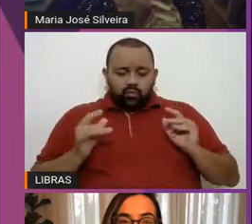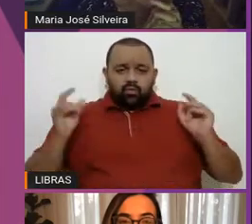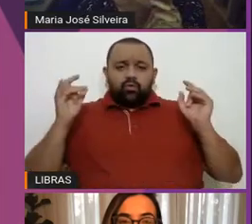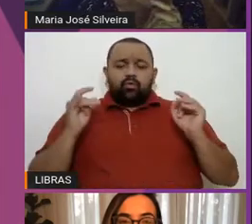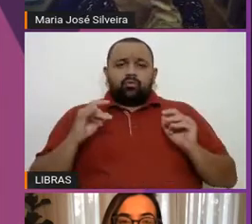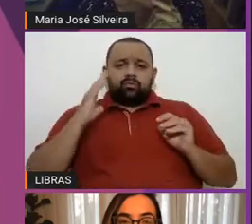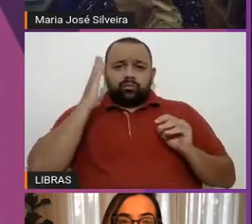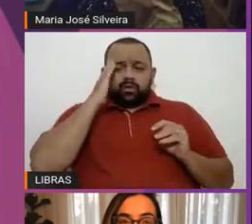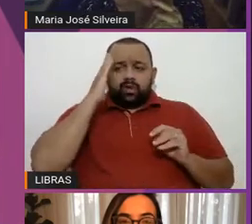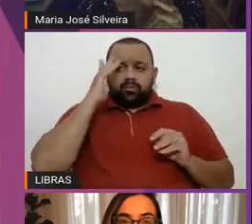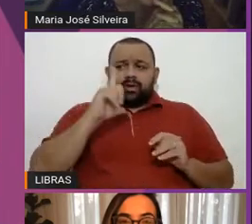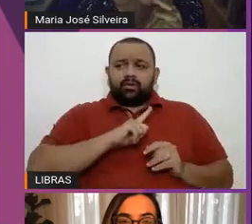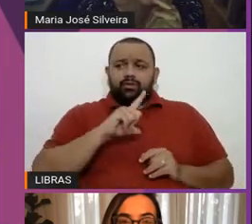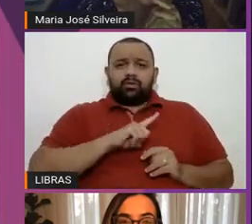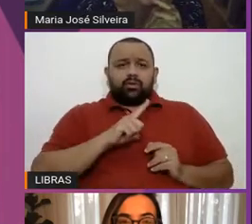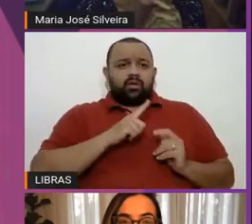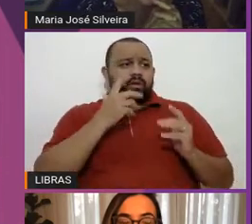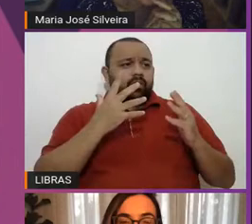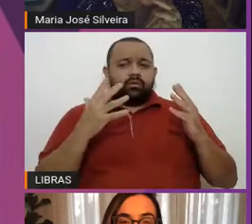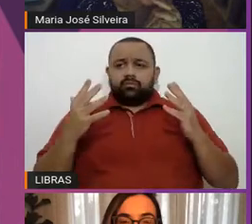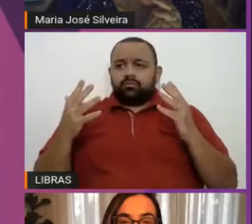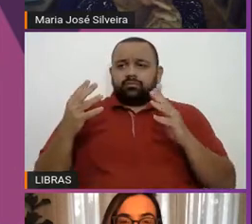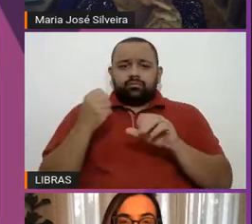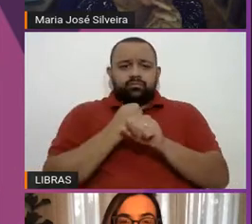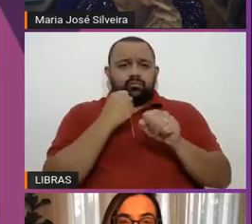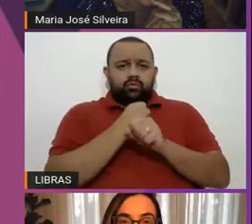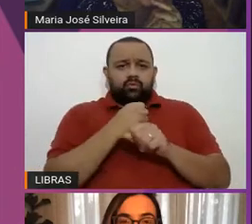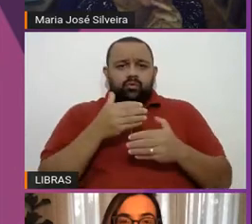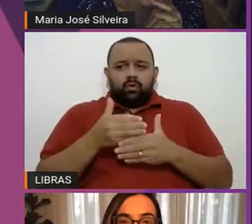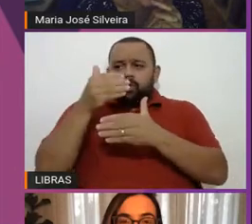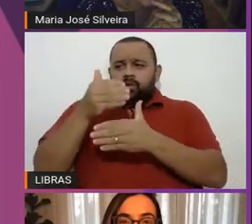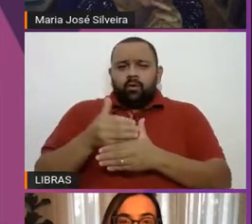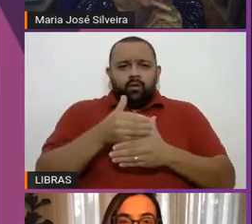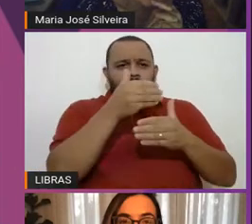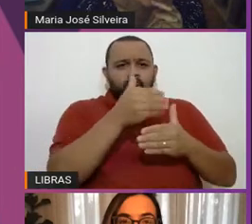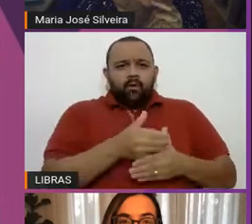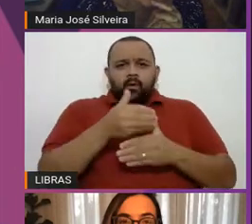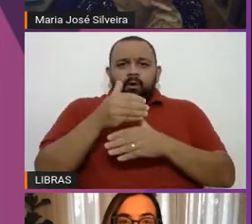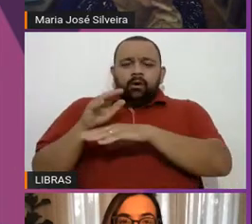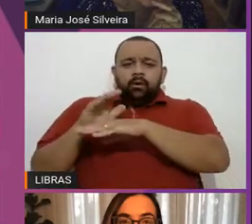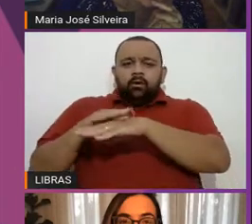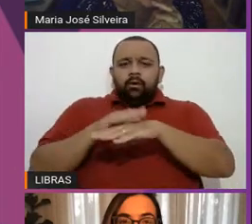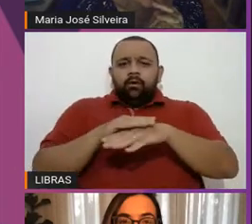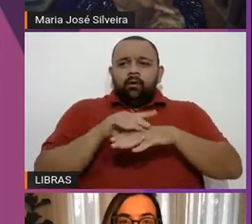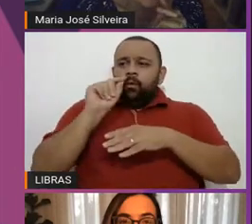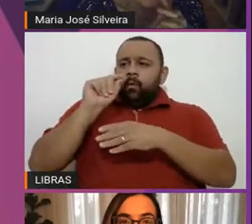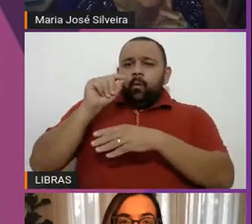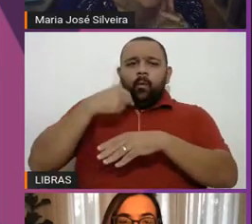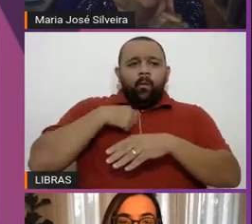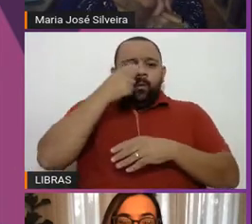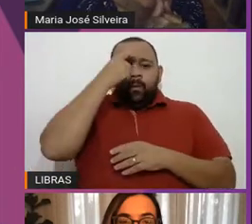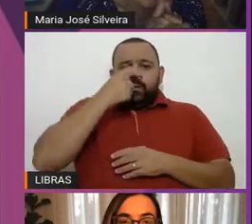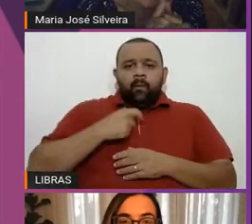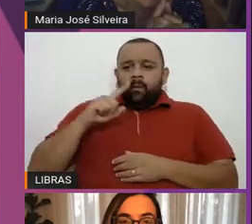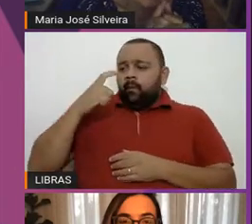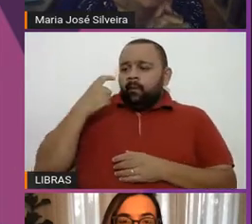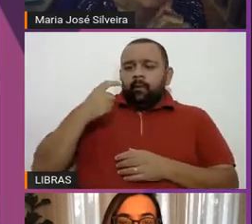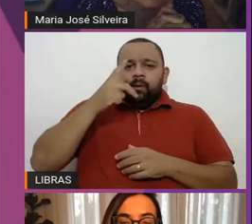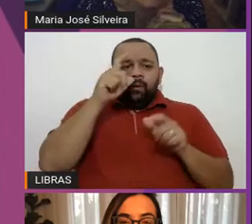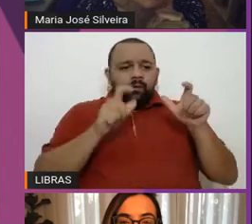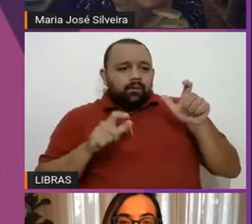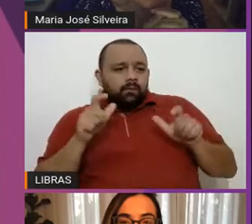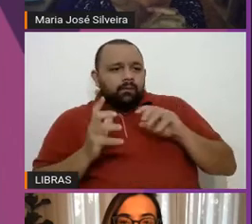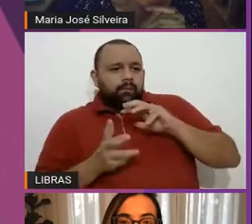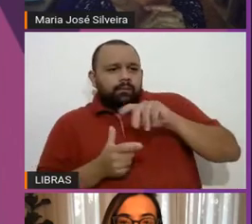dentro mesmo tinha umas paredes ali tinha construídas para ser alguns limites de quem eu era como pessoa no mundo